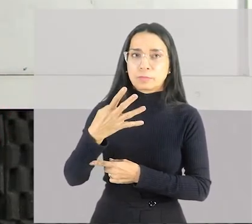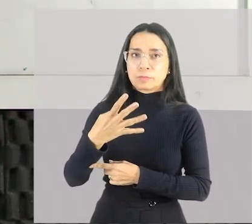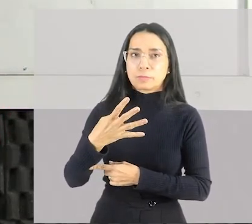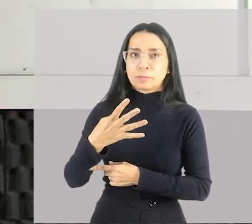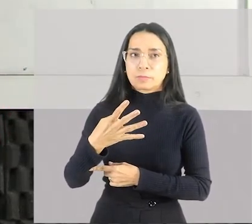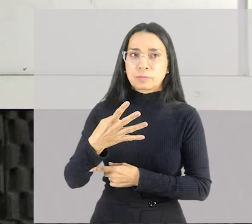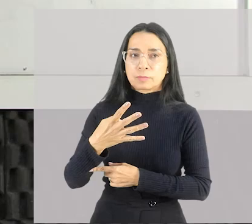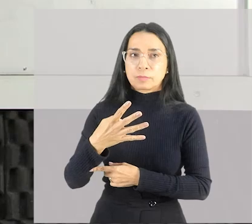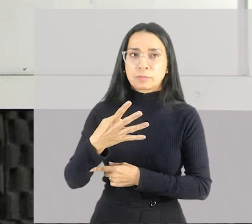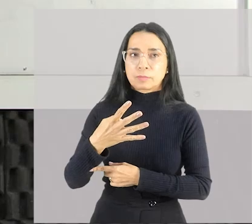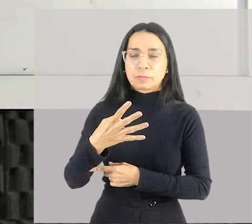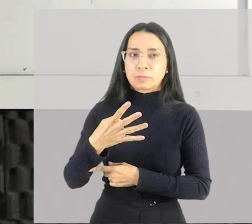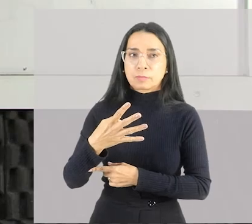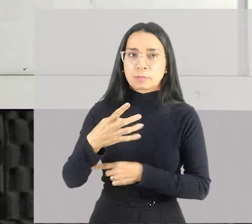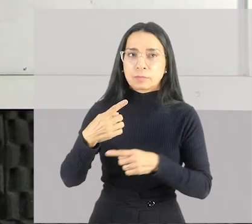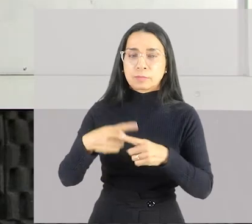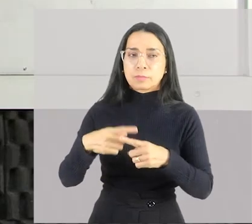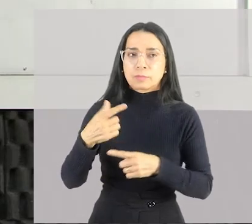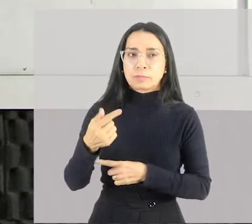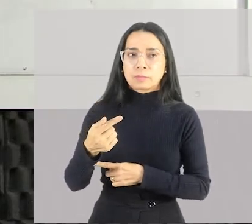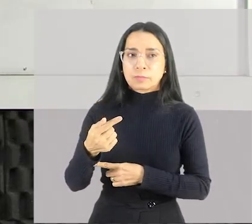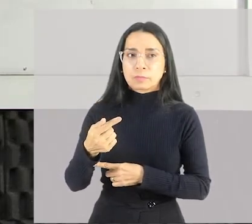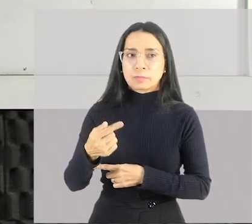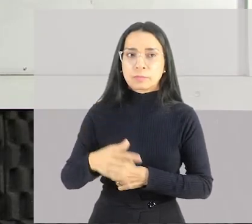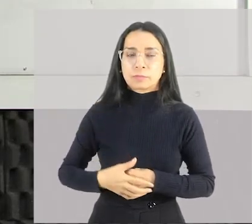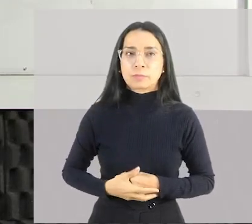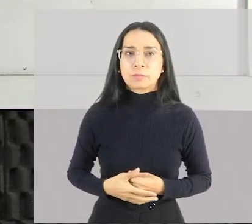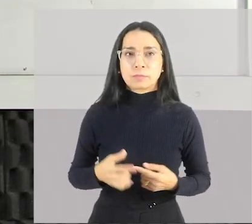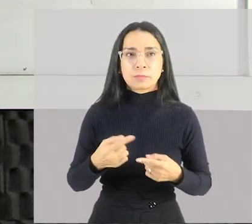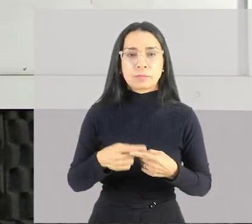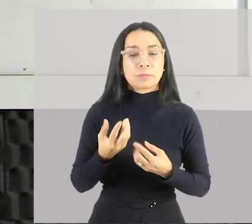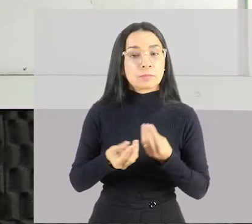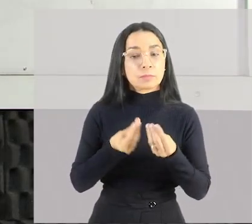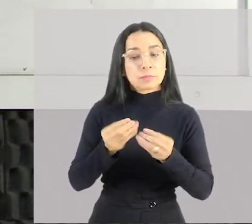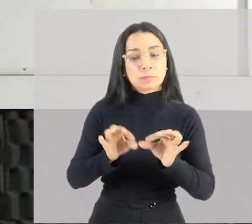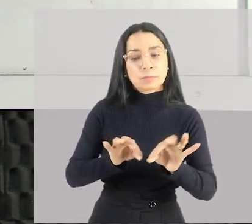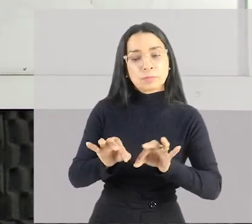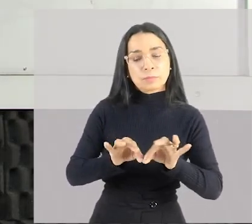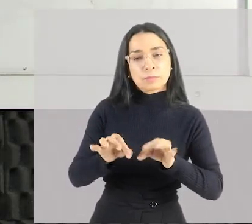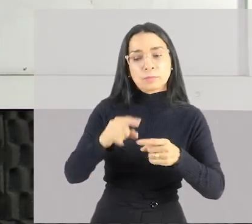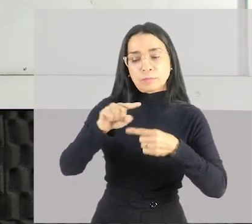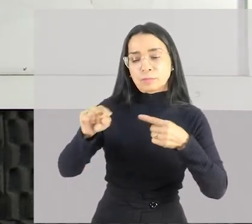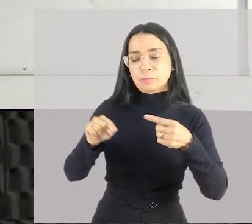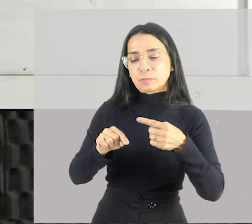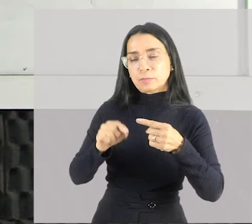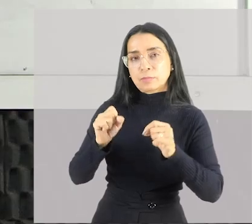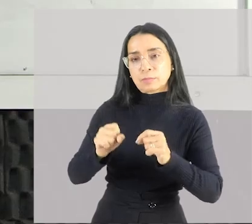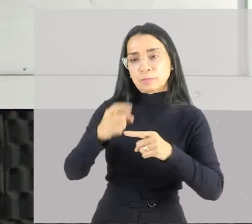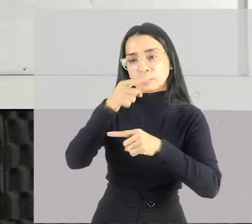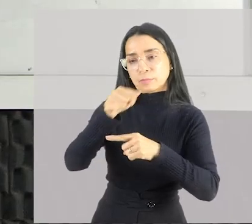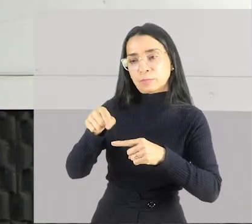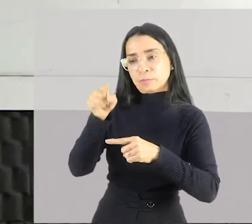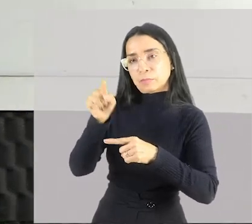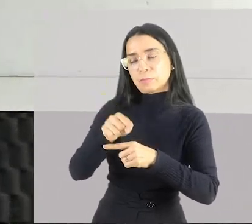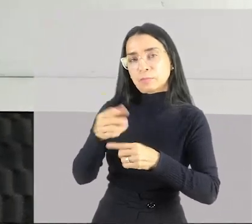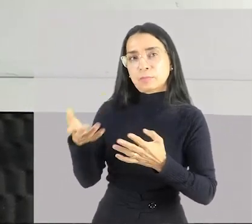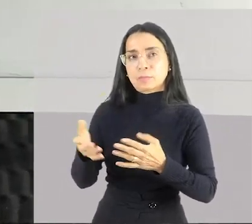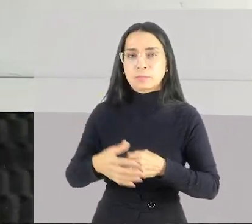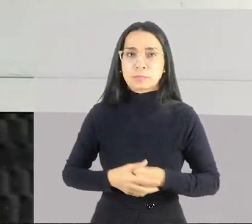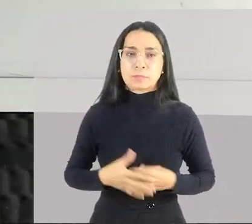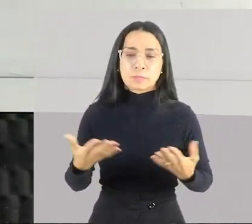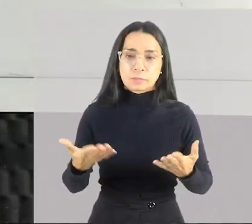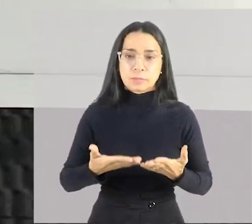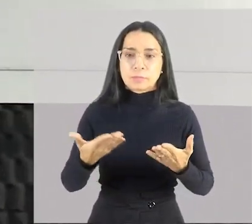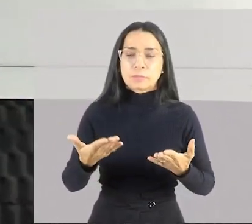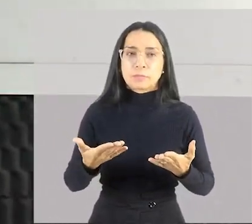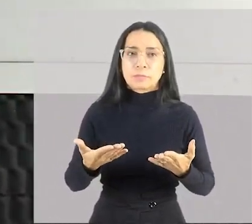4 x 7 vou deixar assim porque como eu vou colocar no denominador Pode ser que eu cancele alguém certo agora